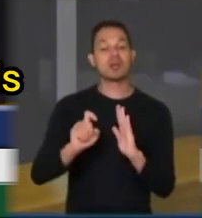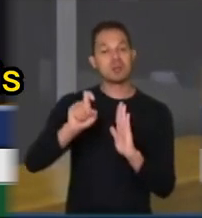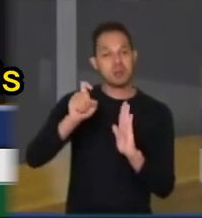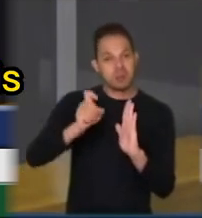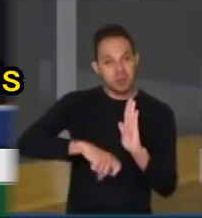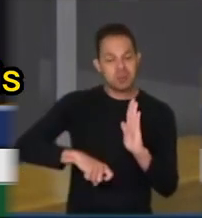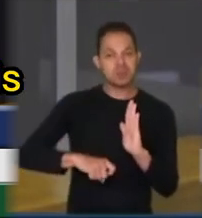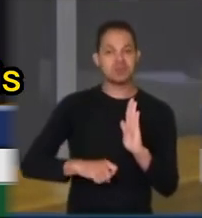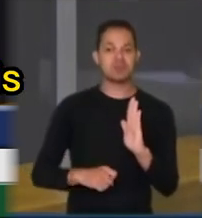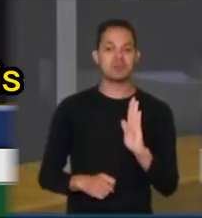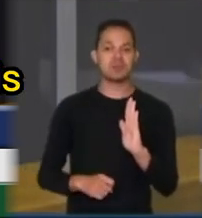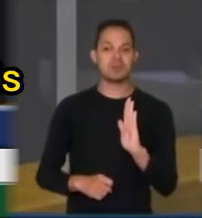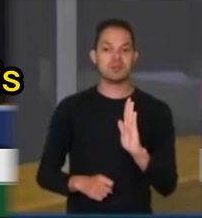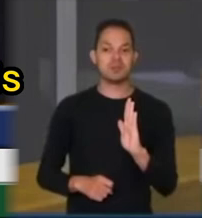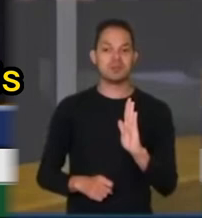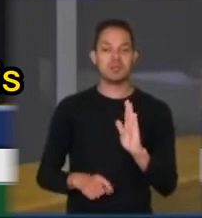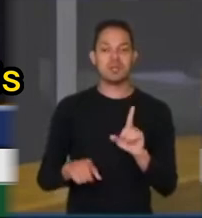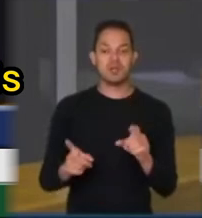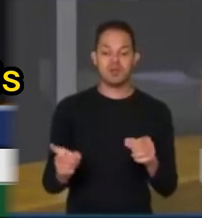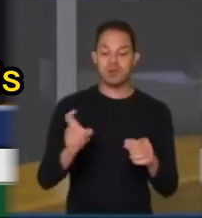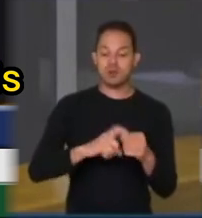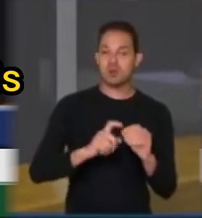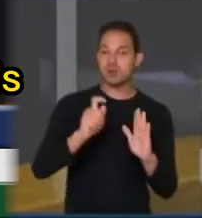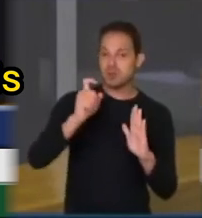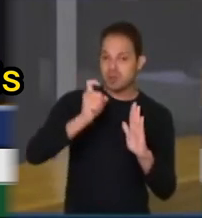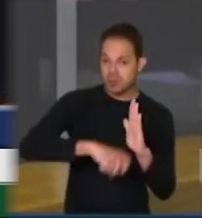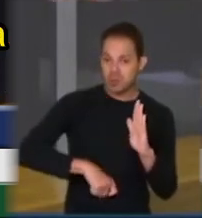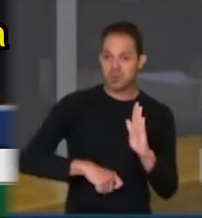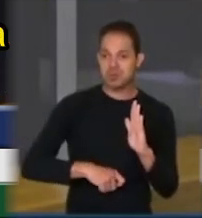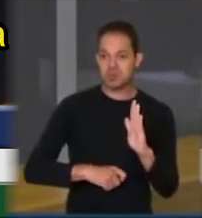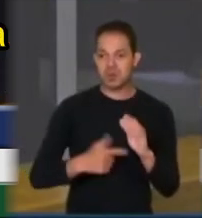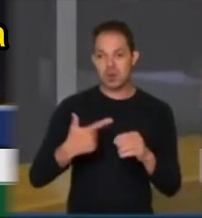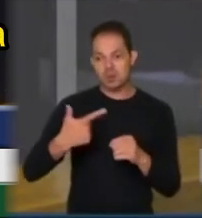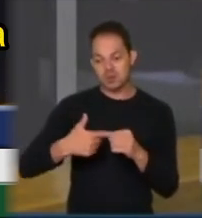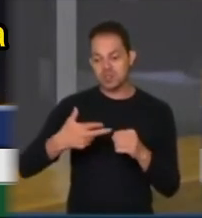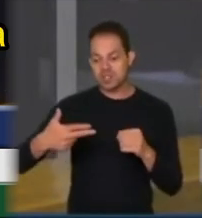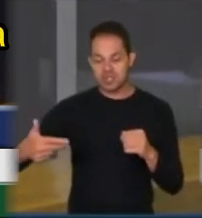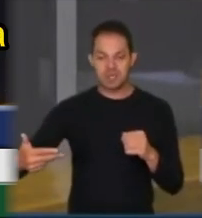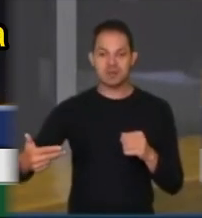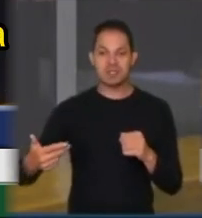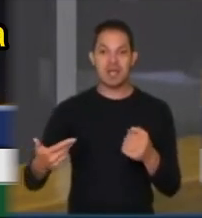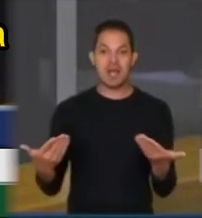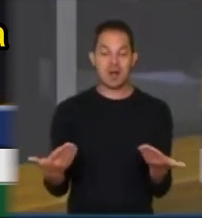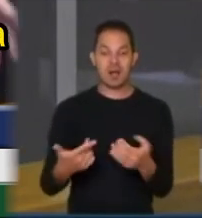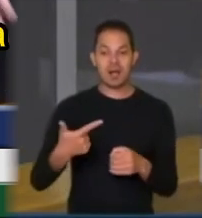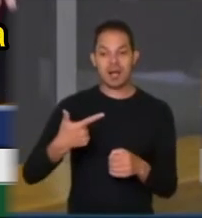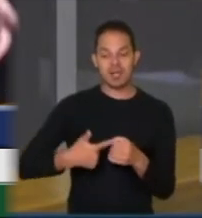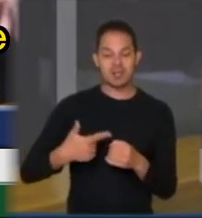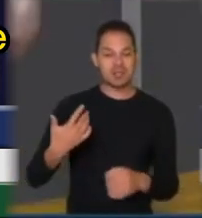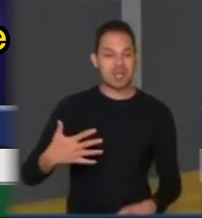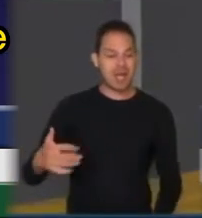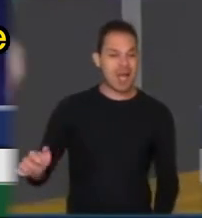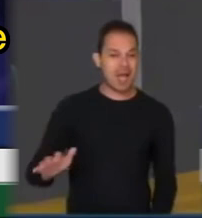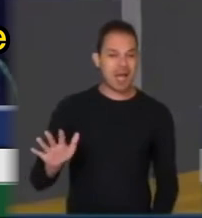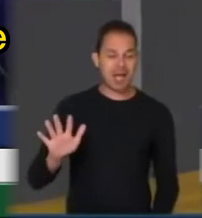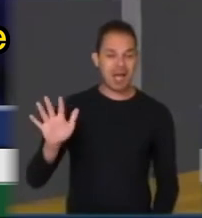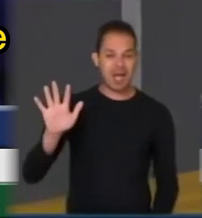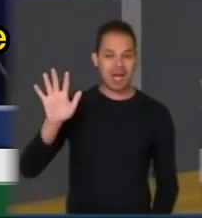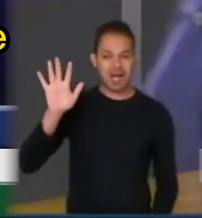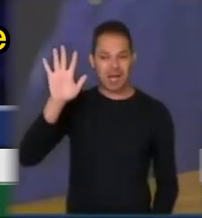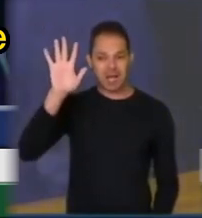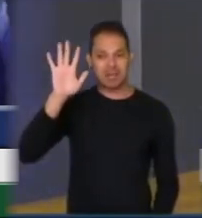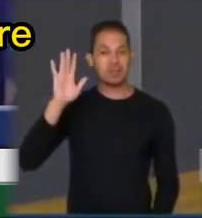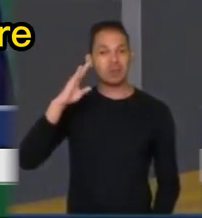Imposto. Voltou com os impostos sobre combustíveis, fazendo com que a gasolina ficasse mais cara. Foi um legado do